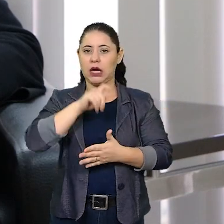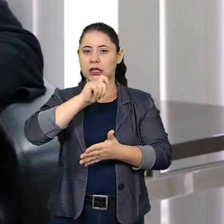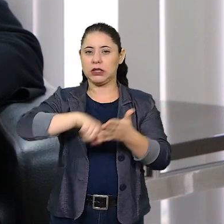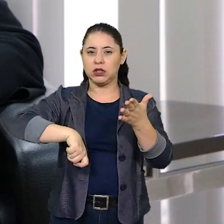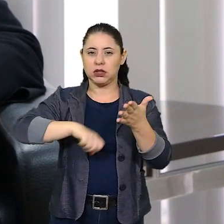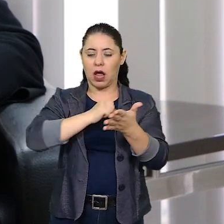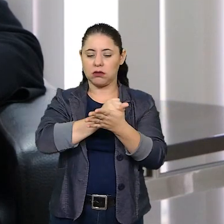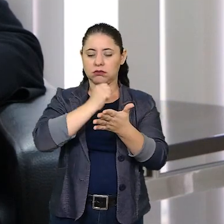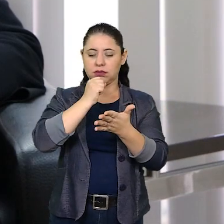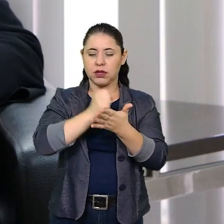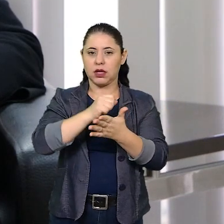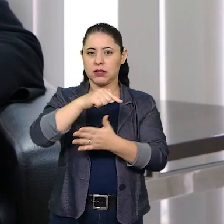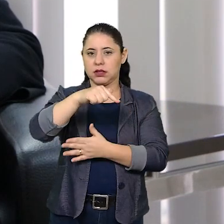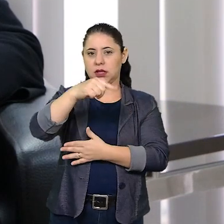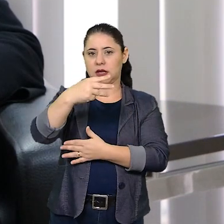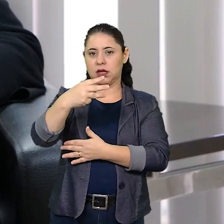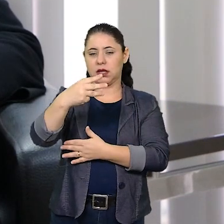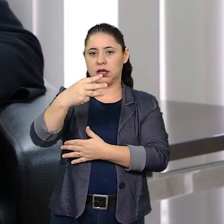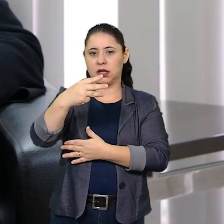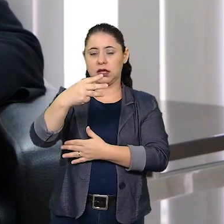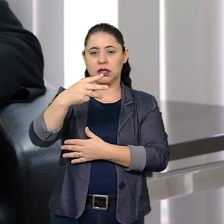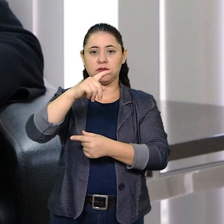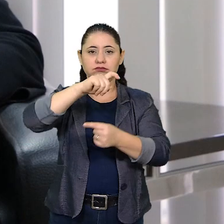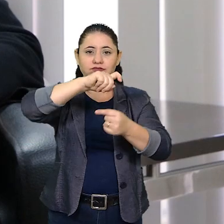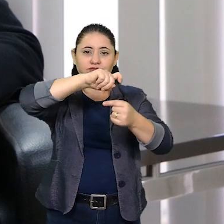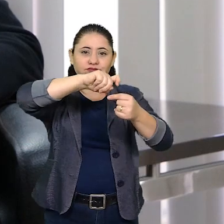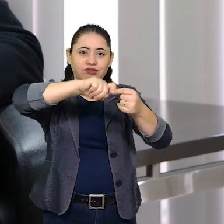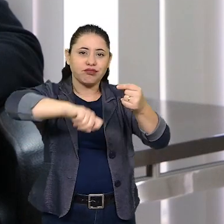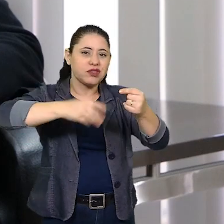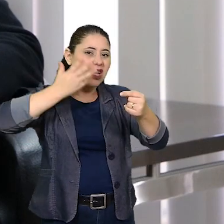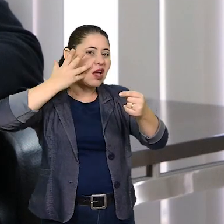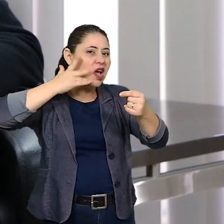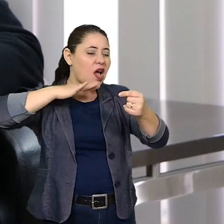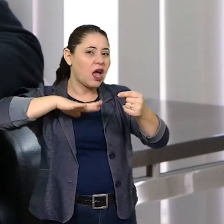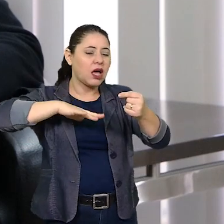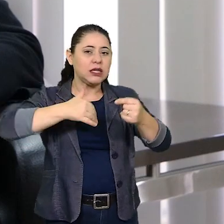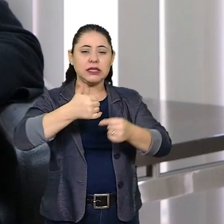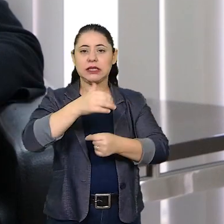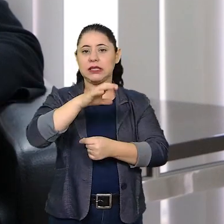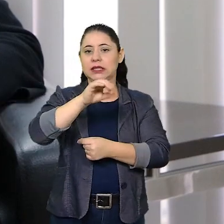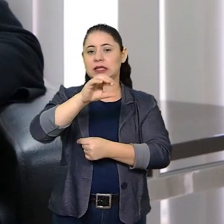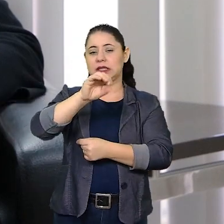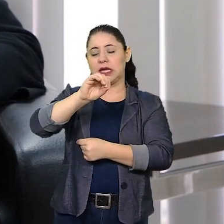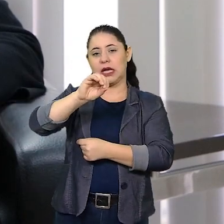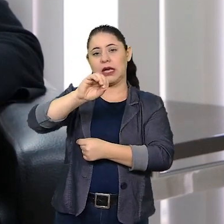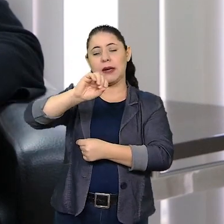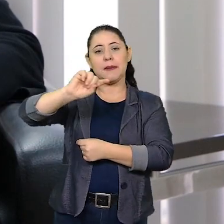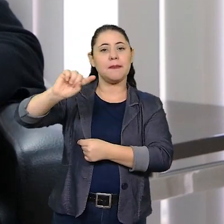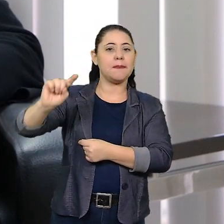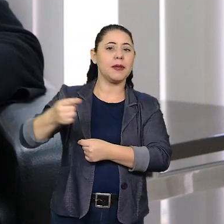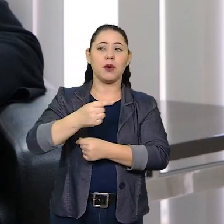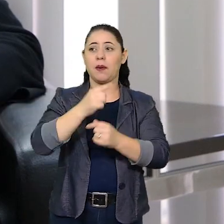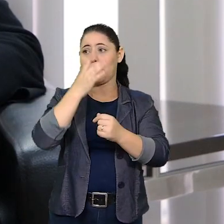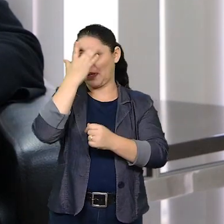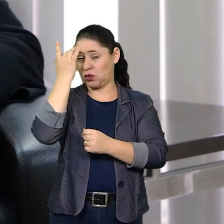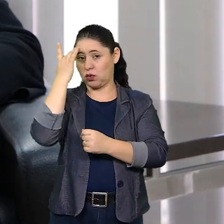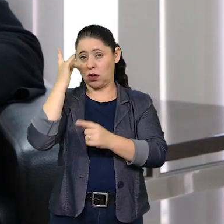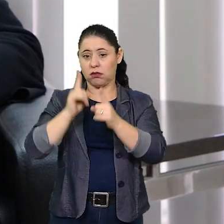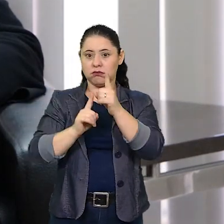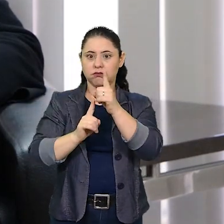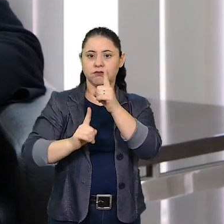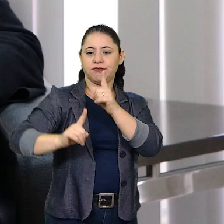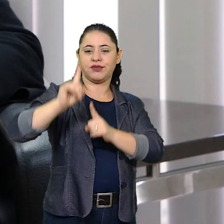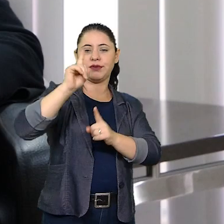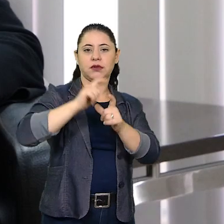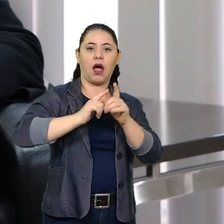exemplo, registrados 73 estupros de vulnerável a cada 100 mil habitantes, que é um índice muito